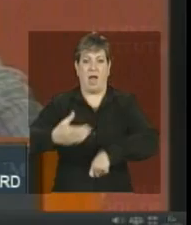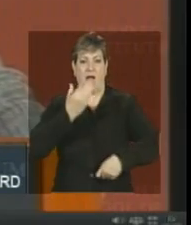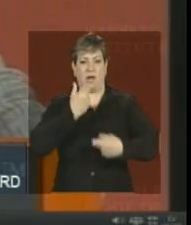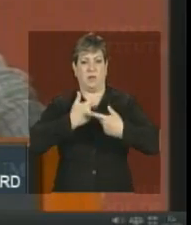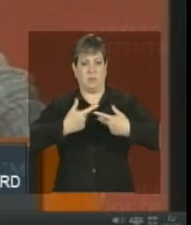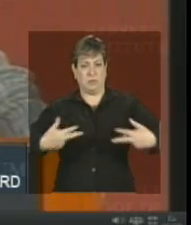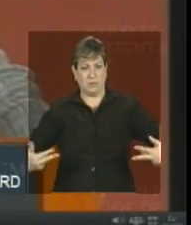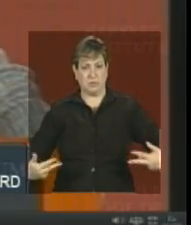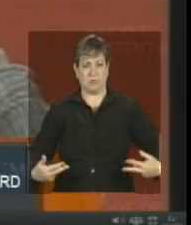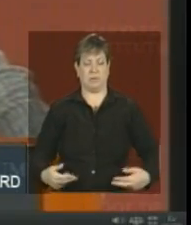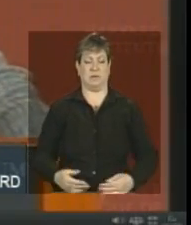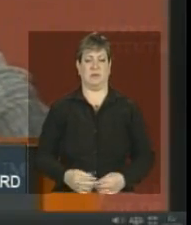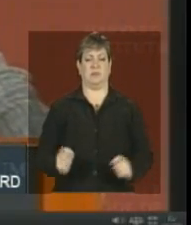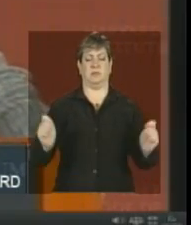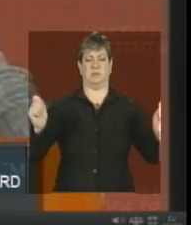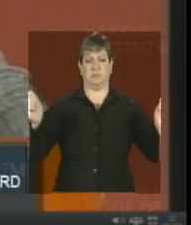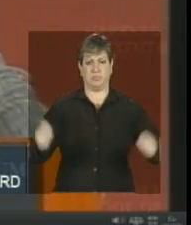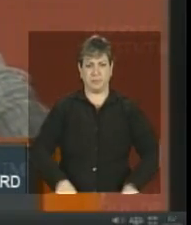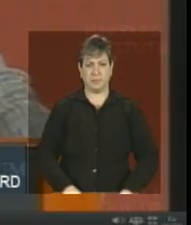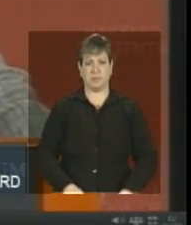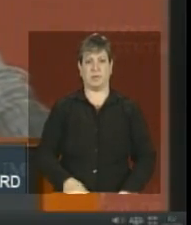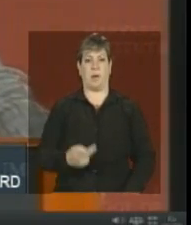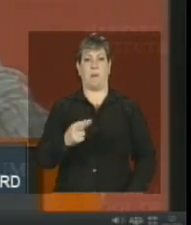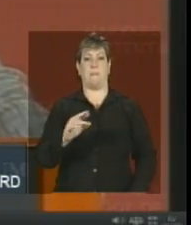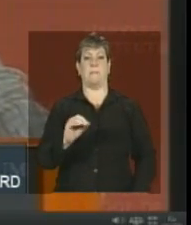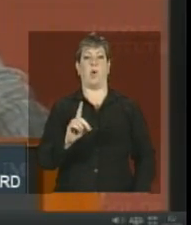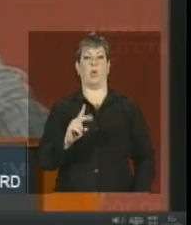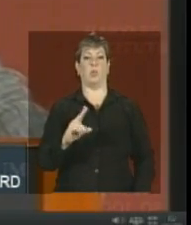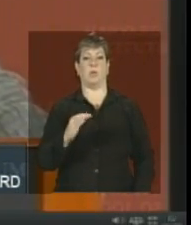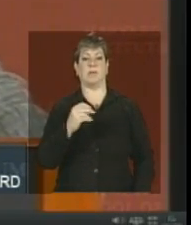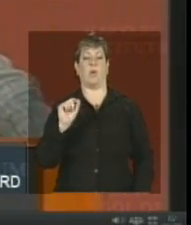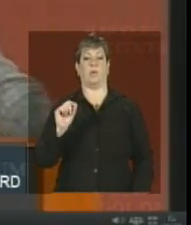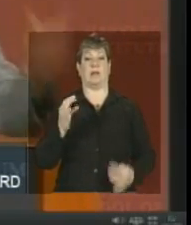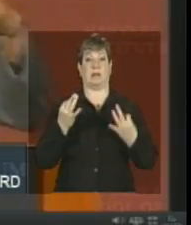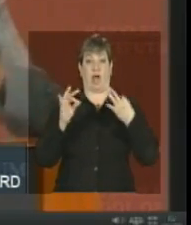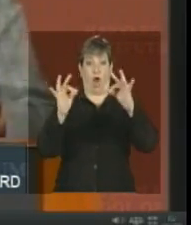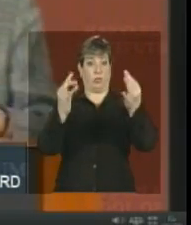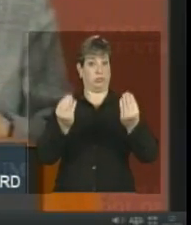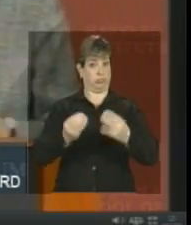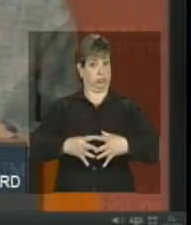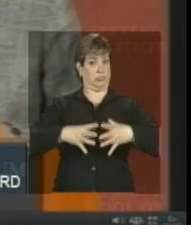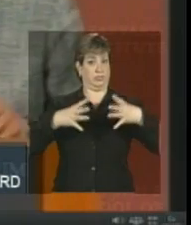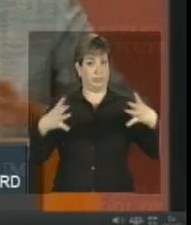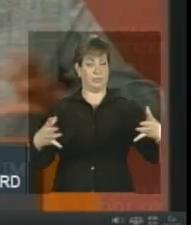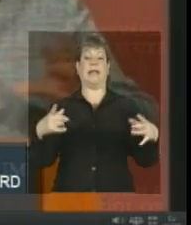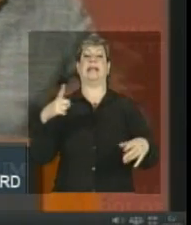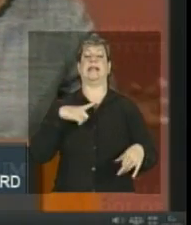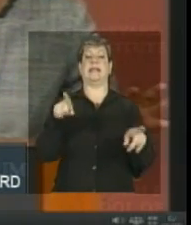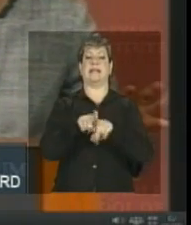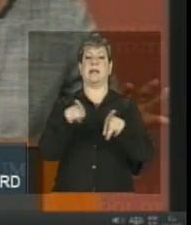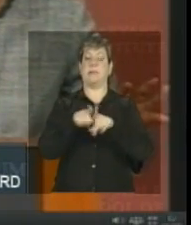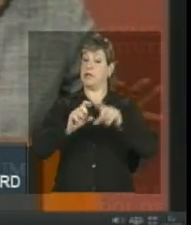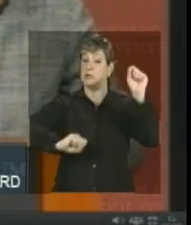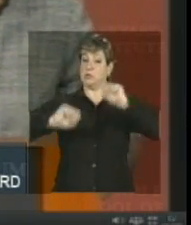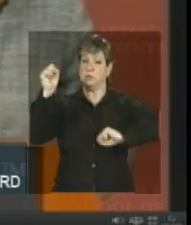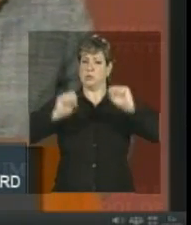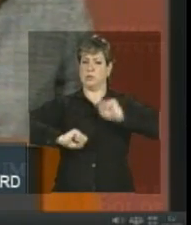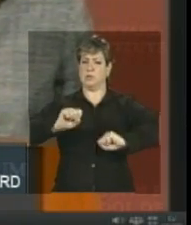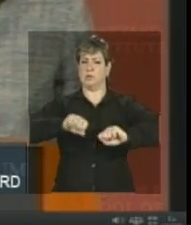com capacidade produtiva e tecnológica elevada e que tem uma indústria